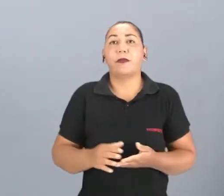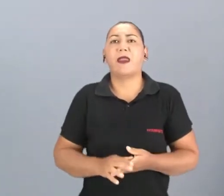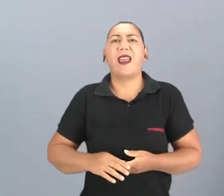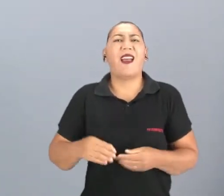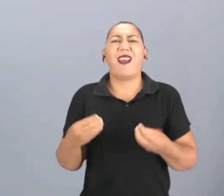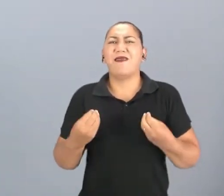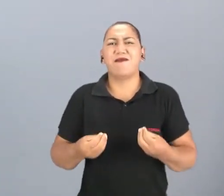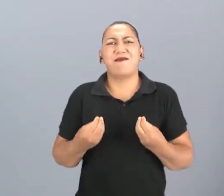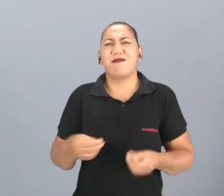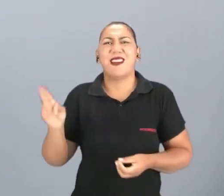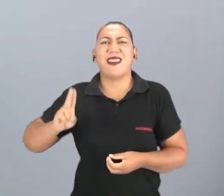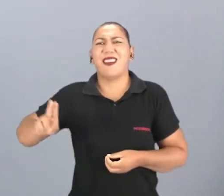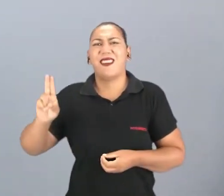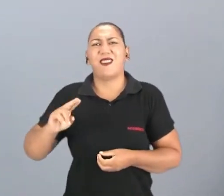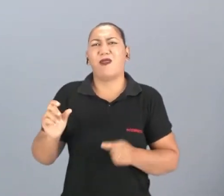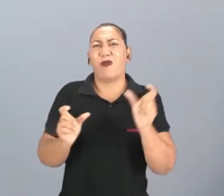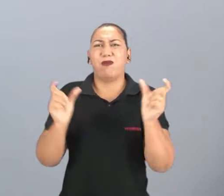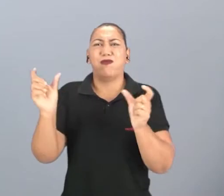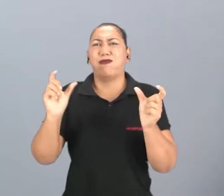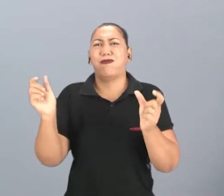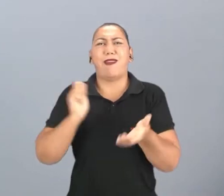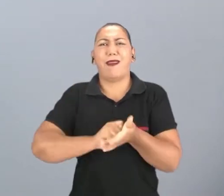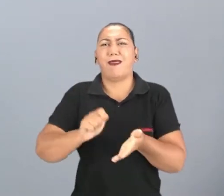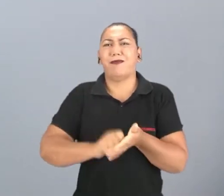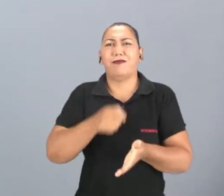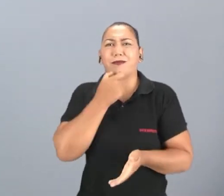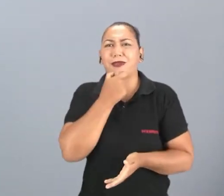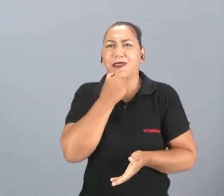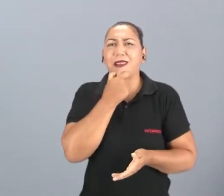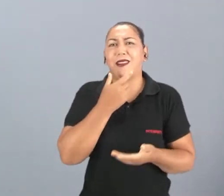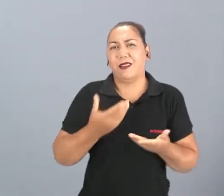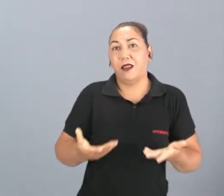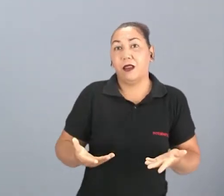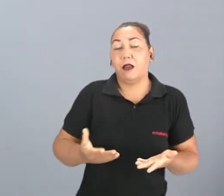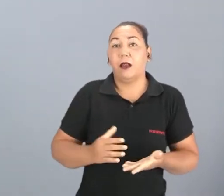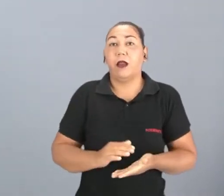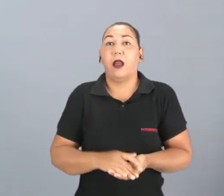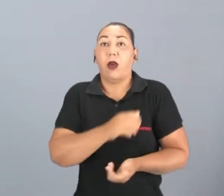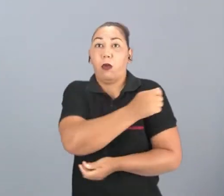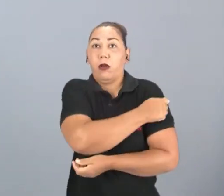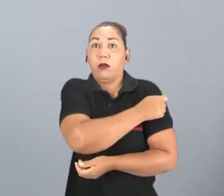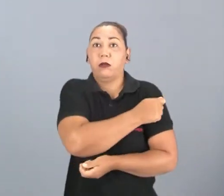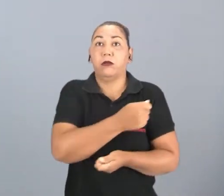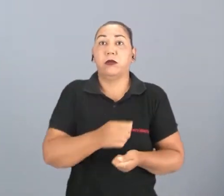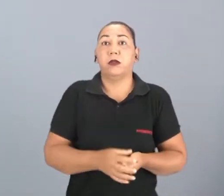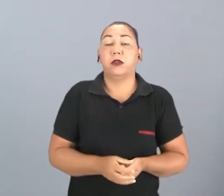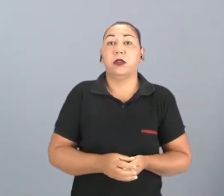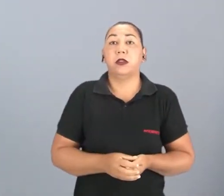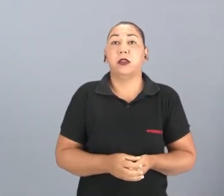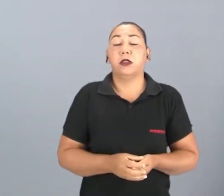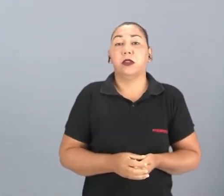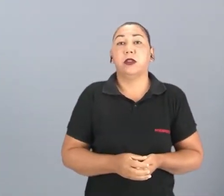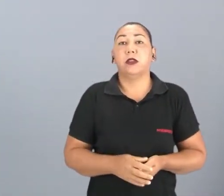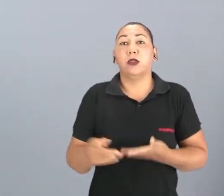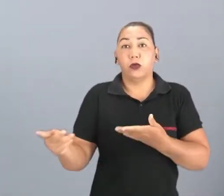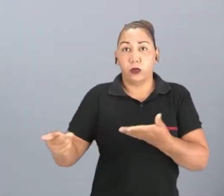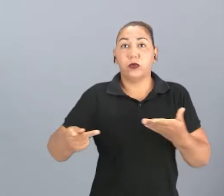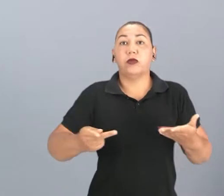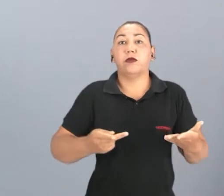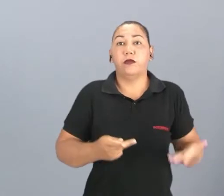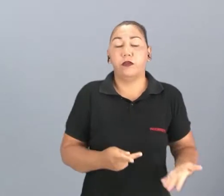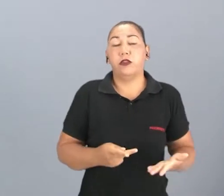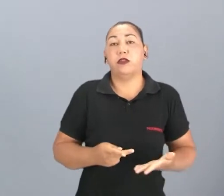sobre linking words? Para que eu vou querer escrever em inglês? Eu tenho uma aluna que recebeu um chamado de uma proposta muito boa,